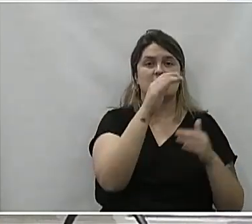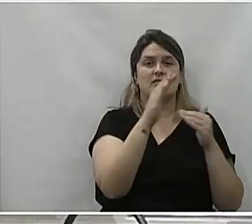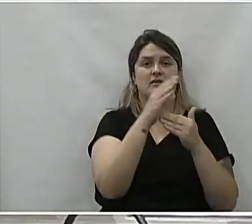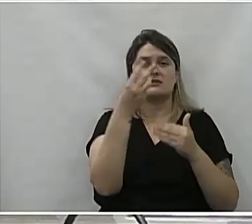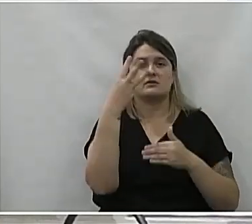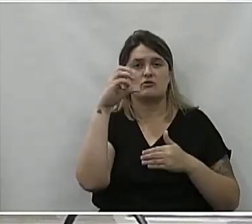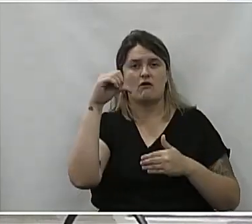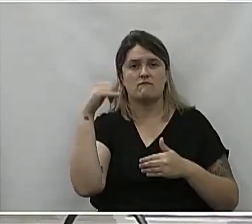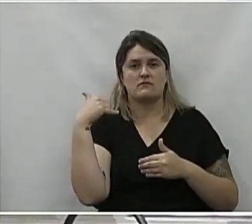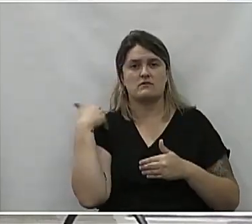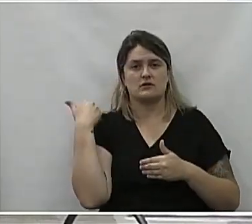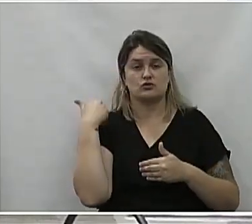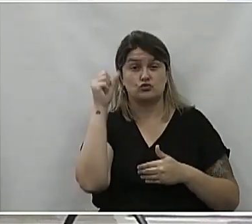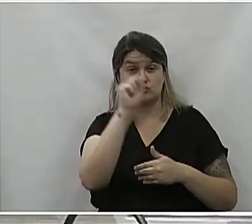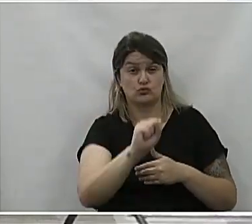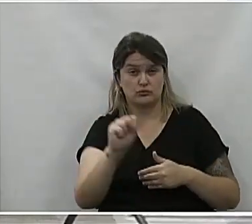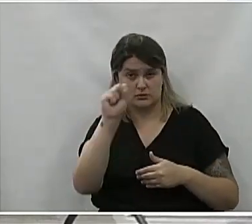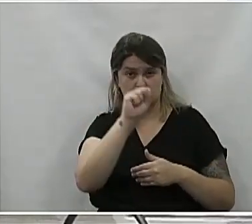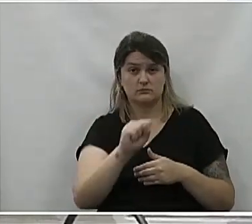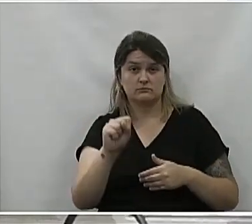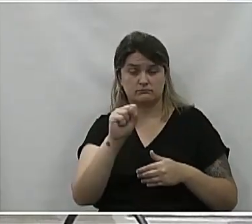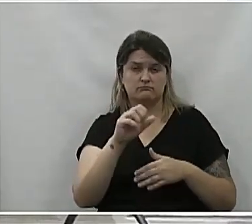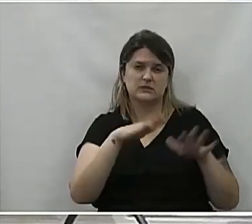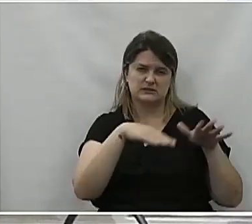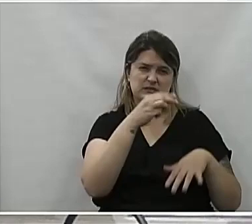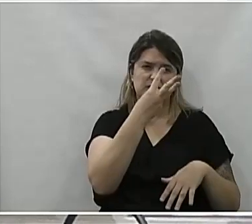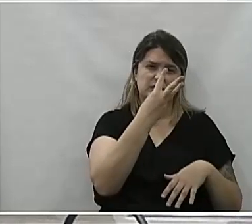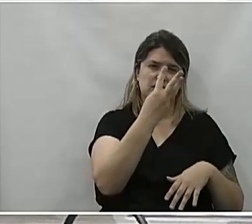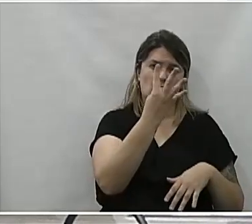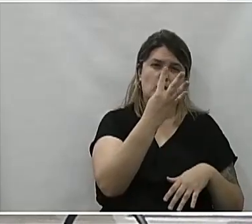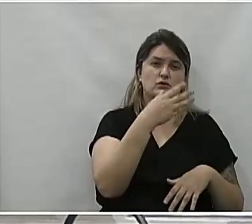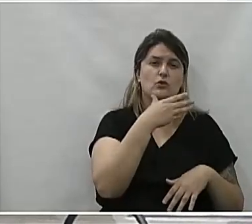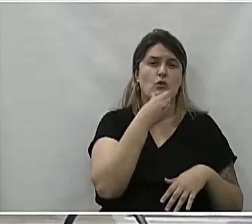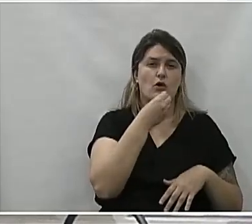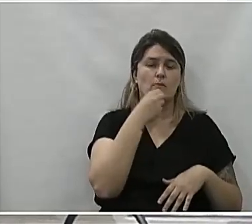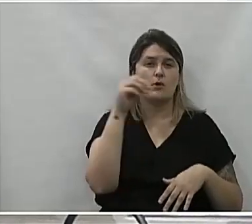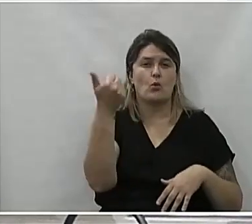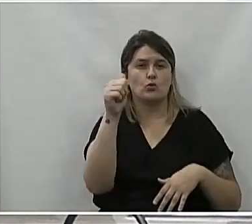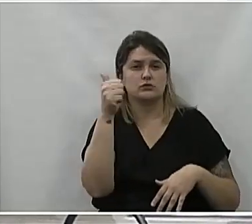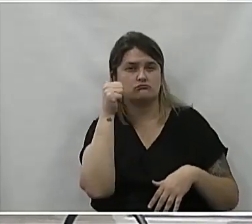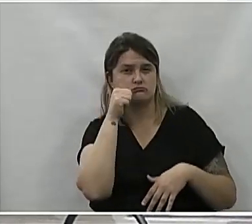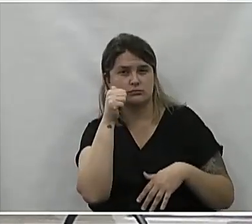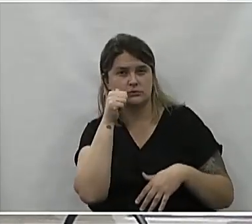Solteiros Praticamente 34 homens E 11 mulheres